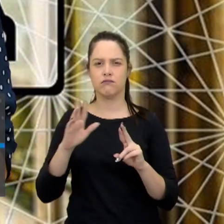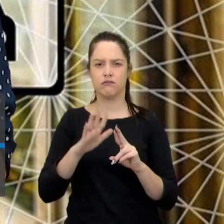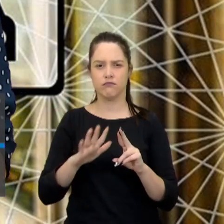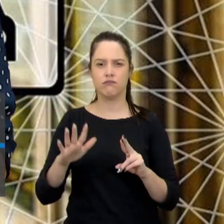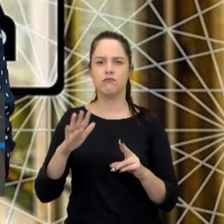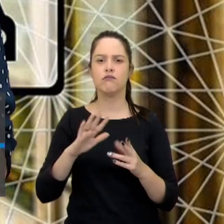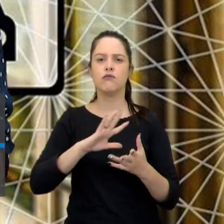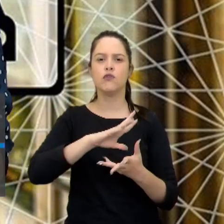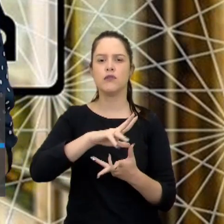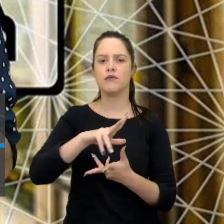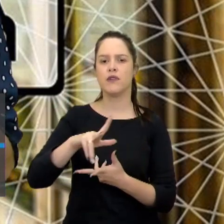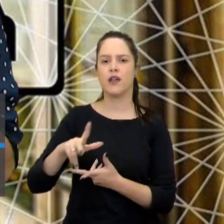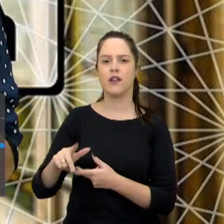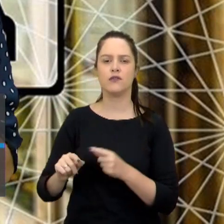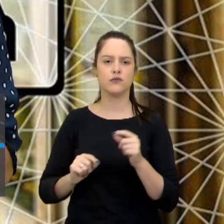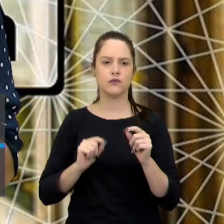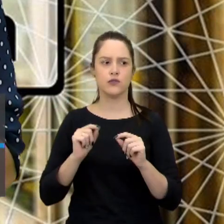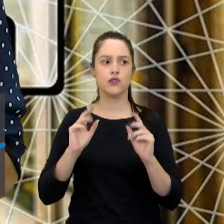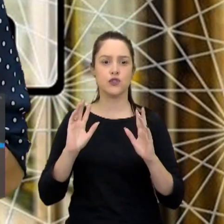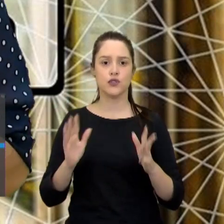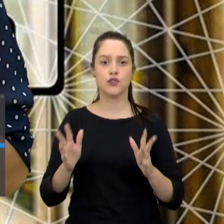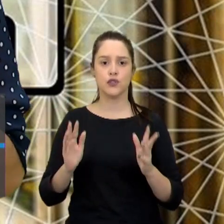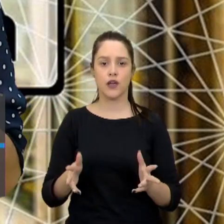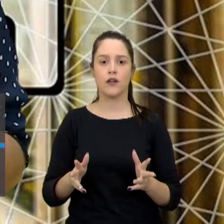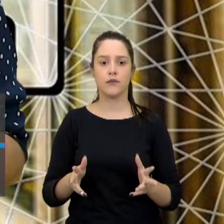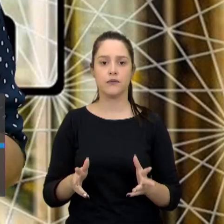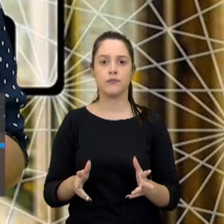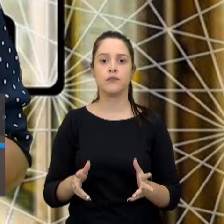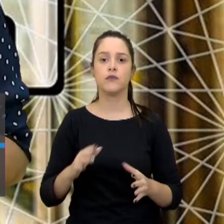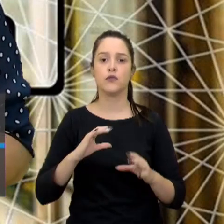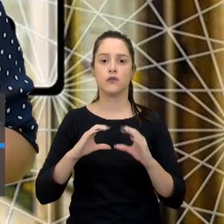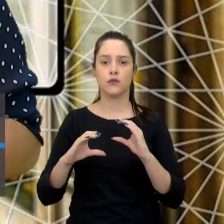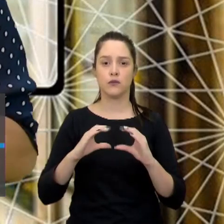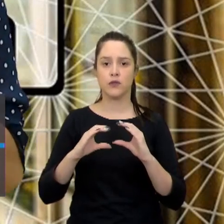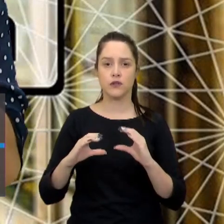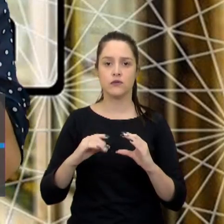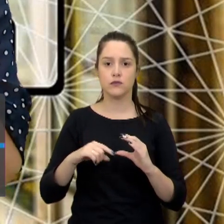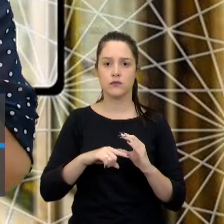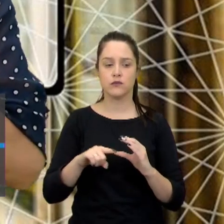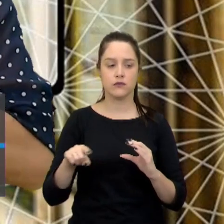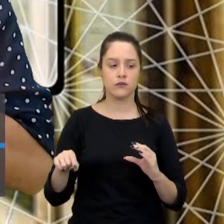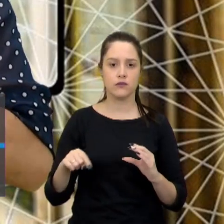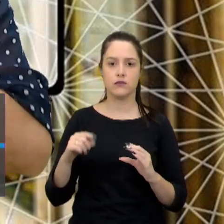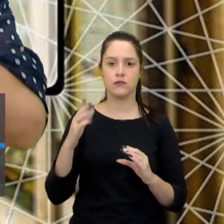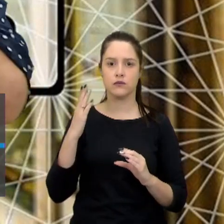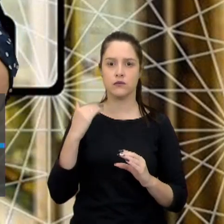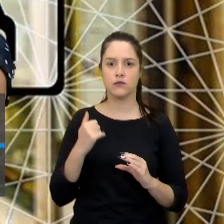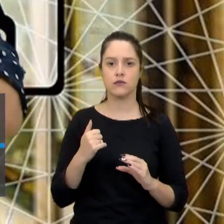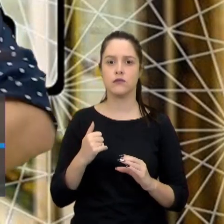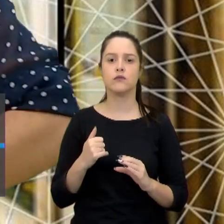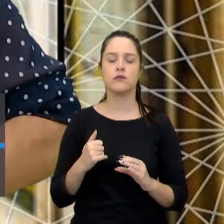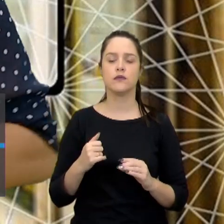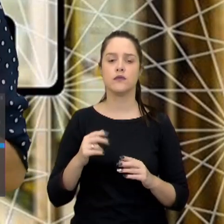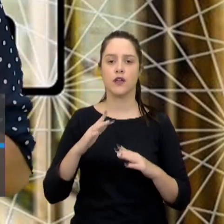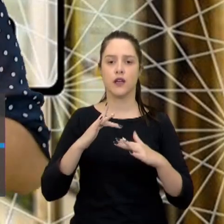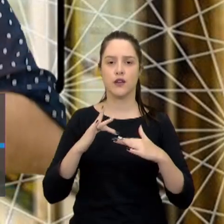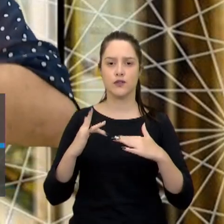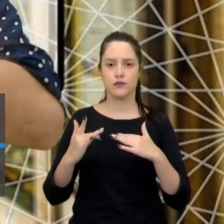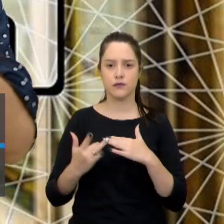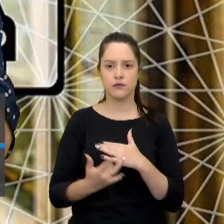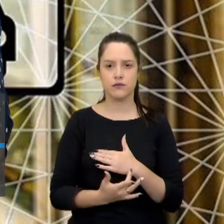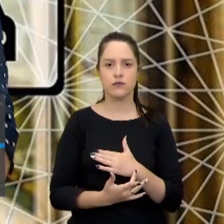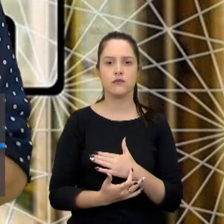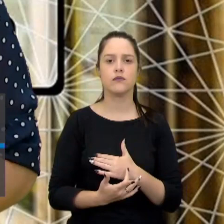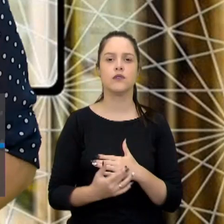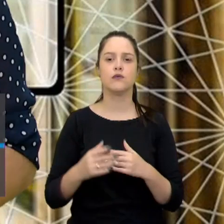Sim. né? Então, que campo de comunicação é esse? Nós temos aí o ícone das redes sociais, o ícone